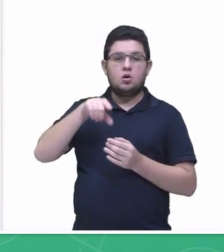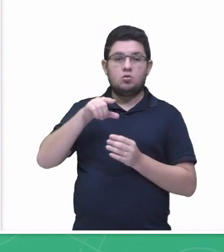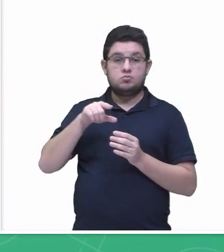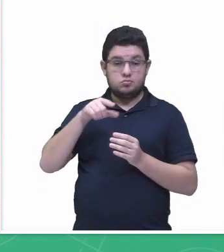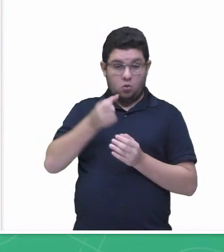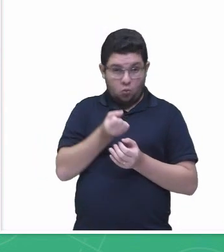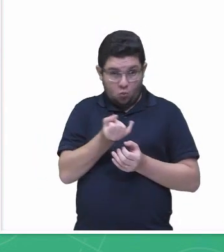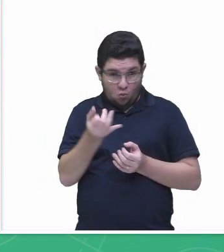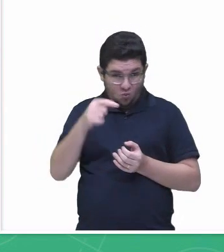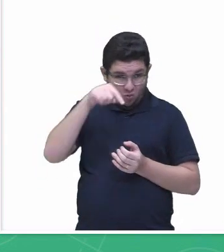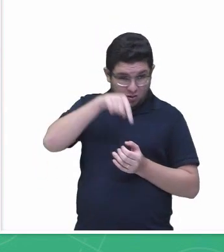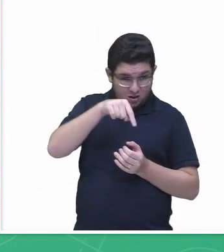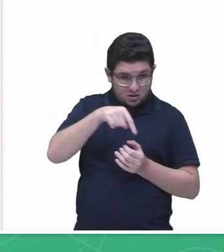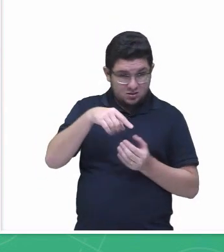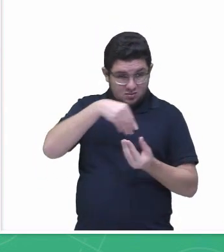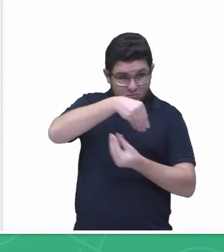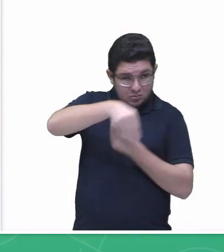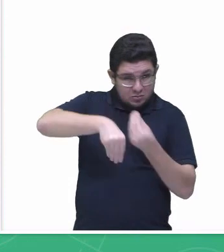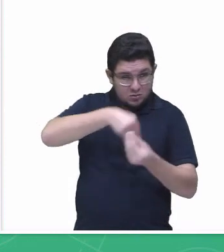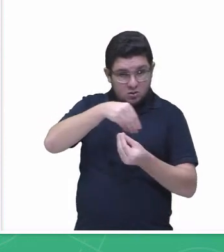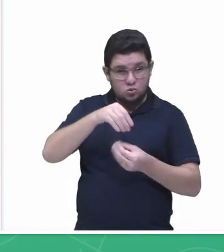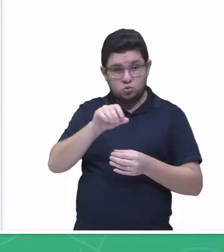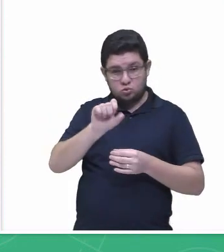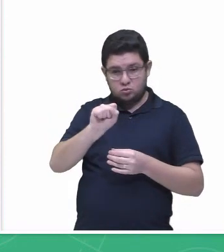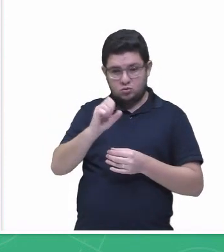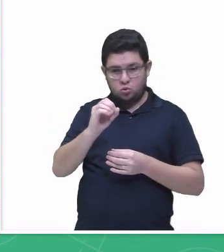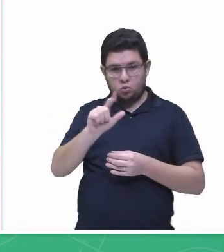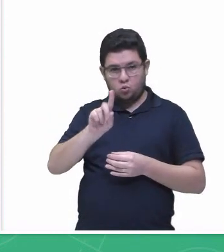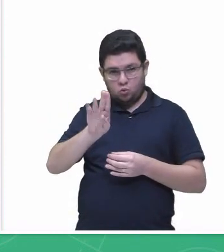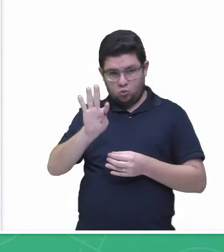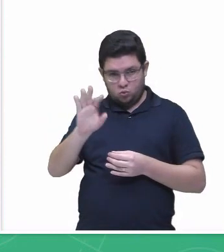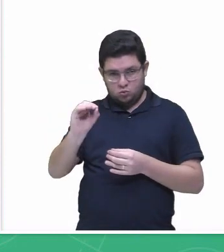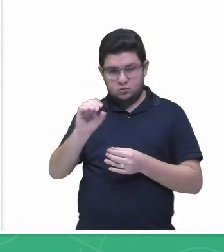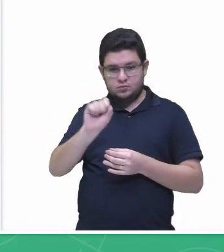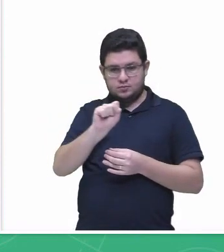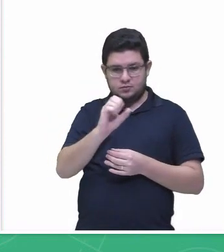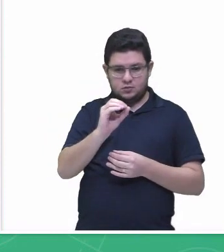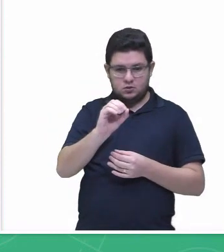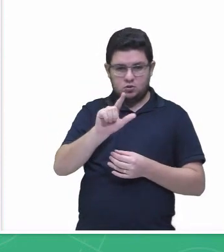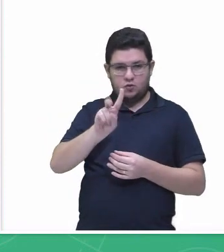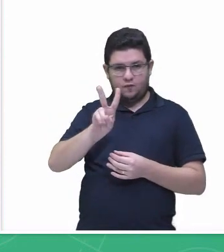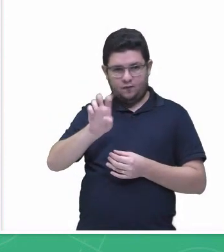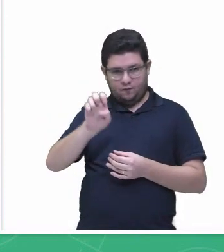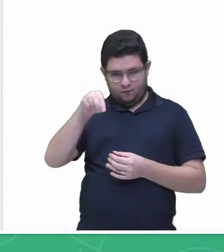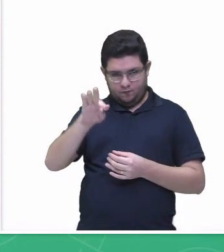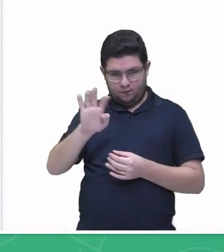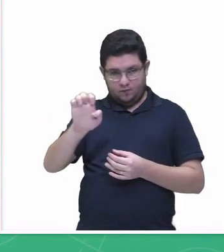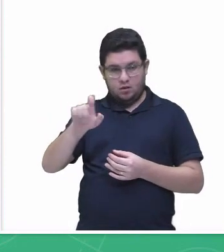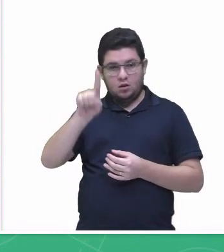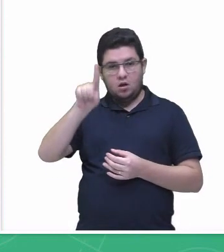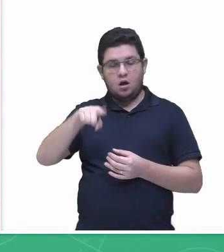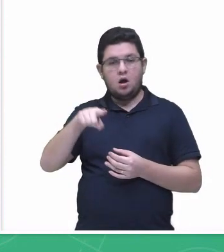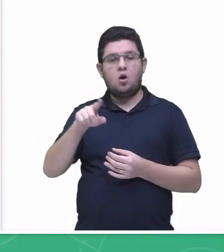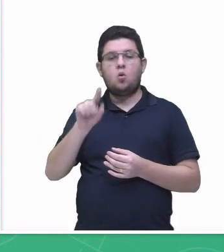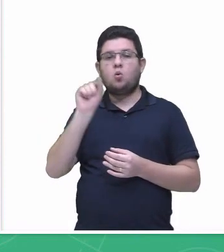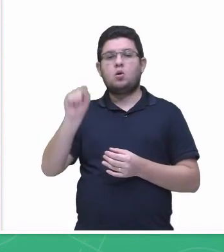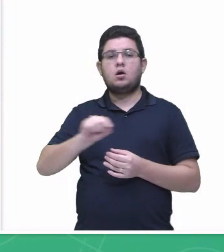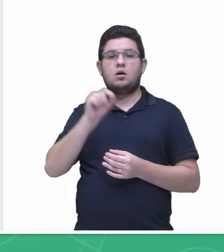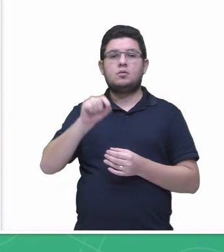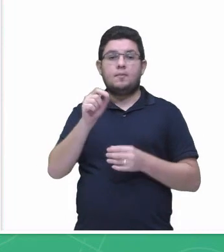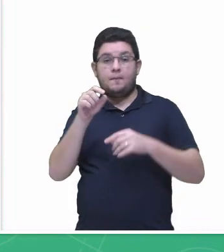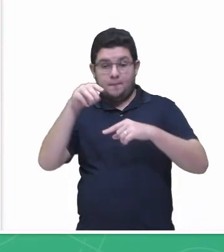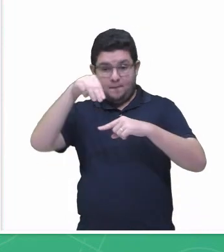alguma resposta? Conseguiram calcular? É um cálculo bem simples. Concentração comum é a massa pelo volume. Então,